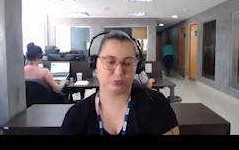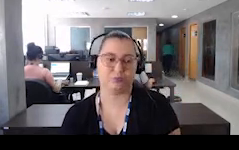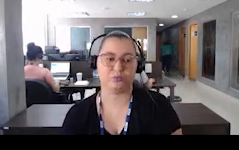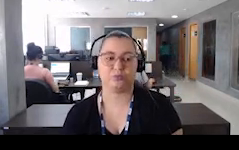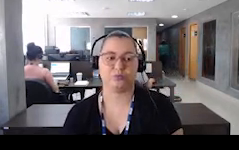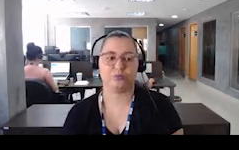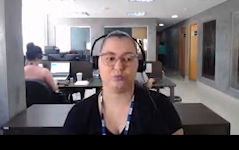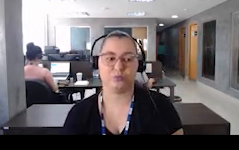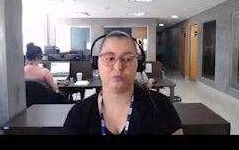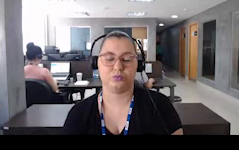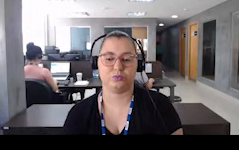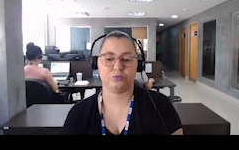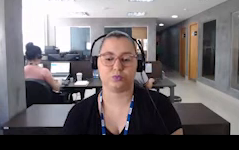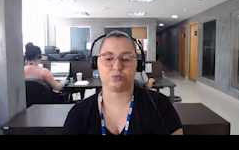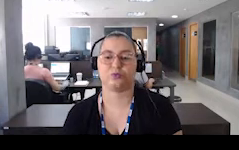0,3748